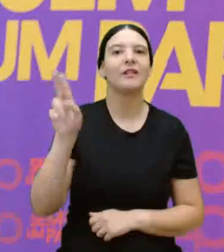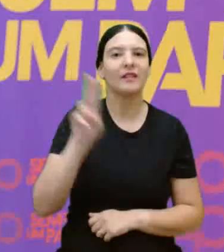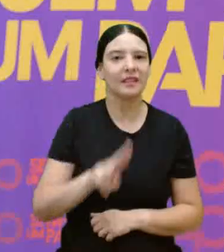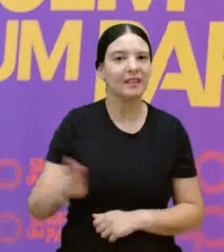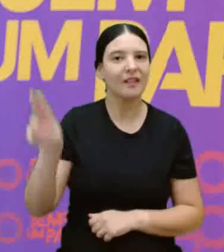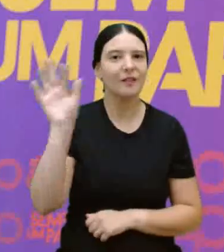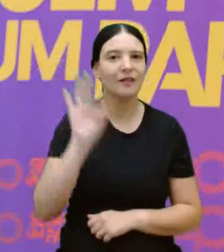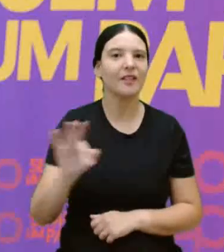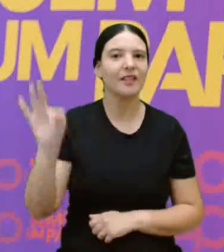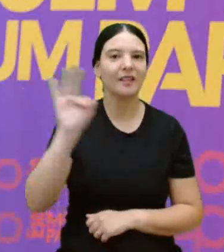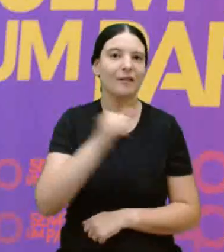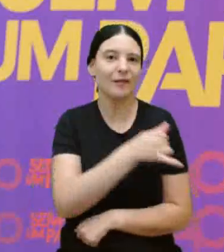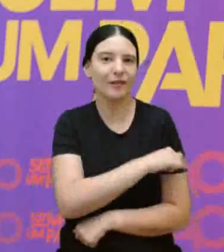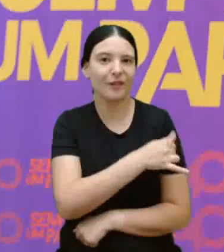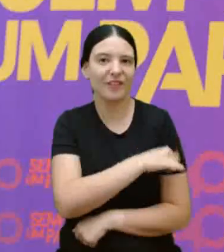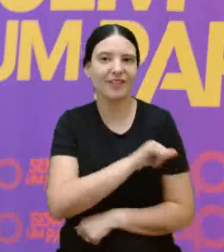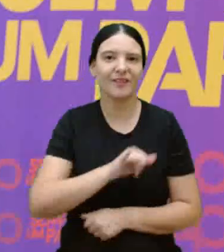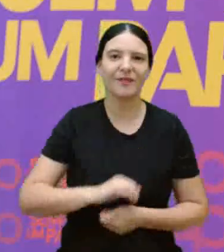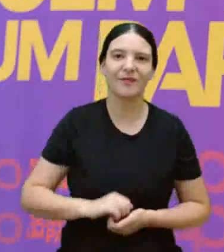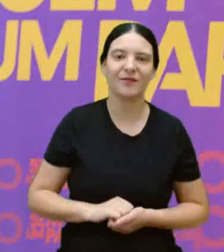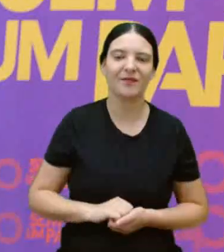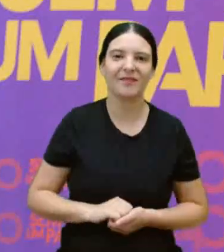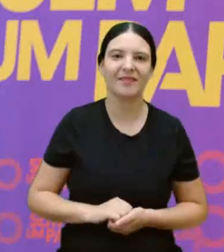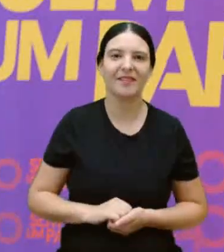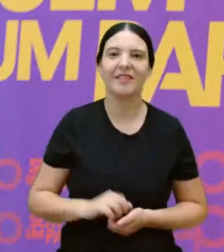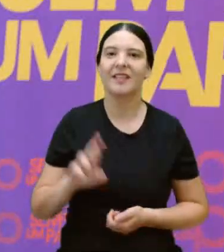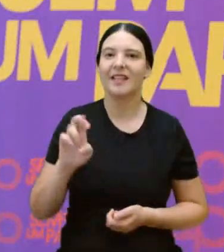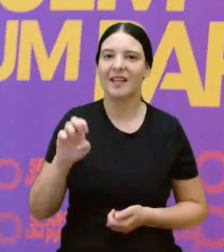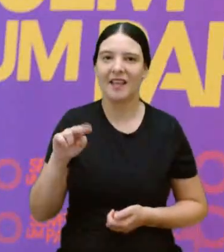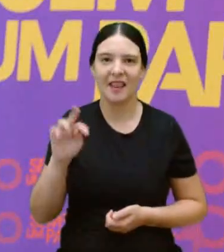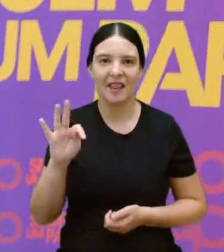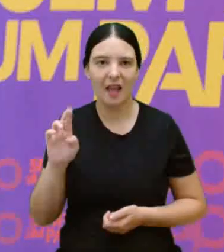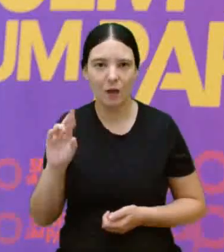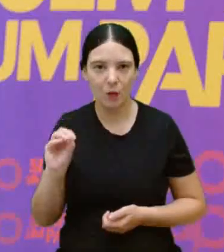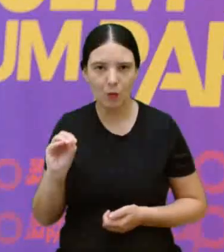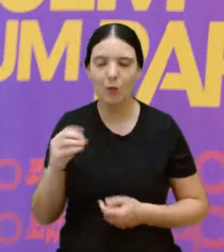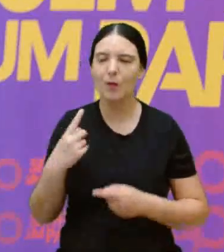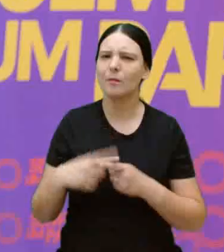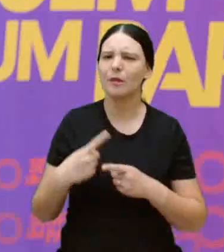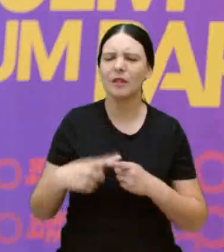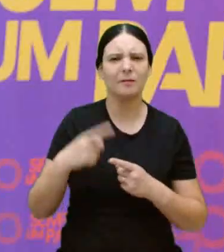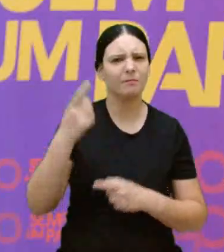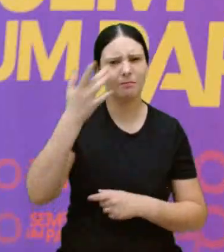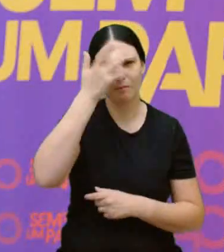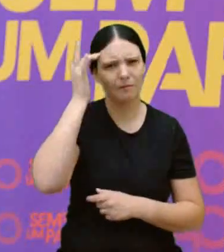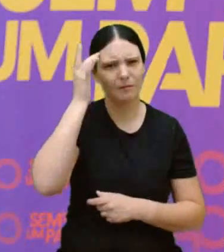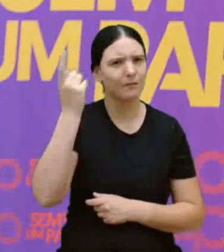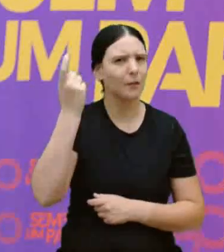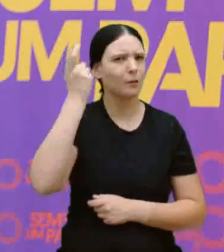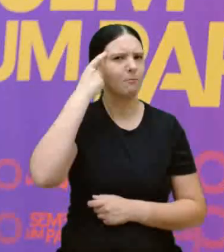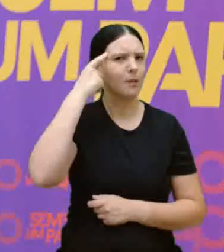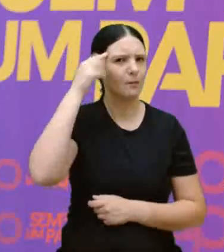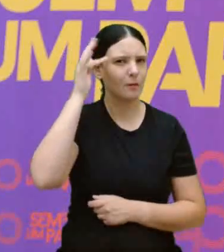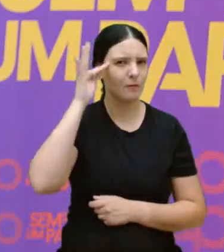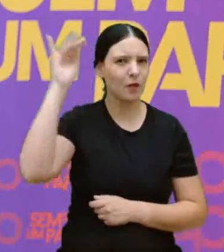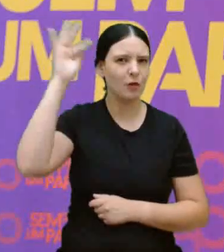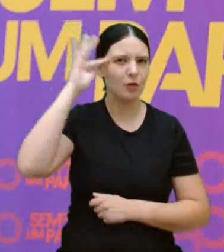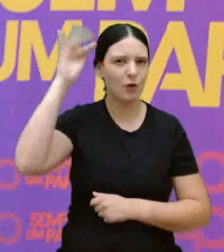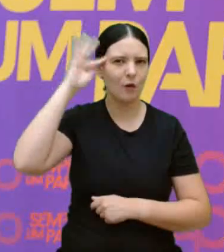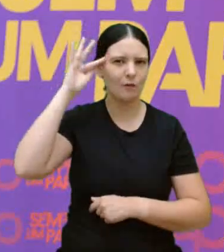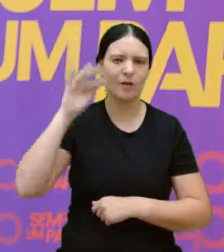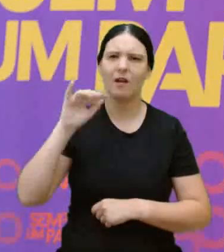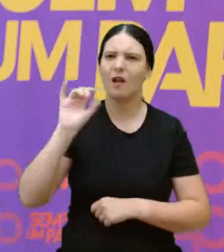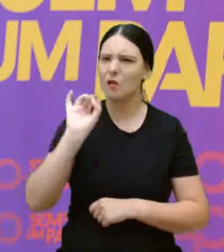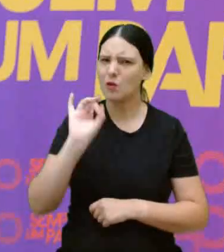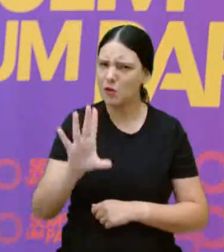de Janeiro. Renato se destaca pelo pensamento filosófico para além da formação acadêmica